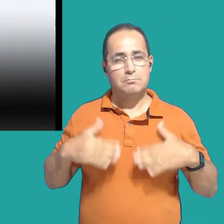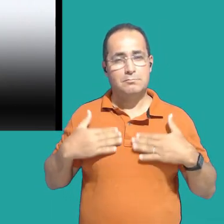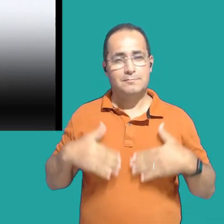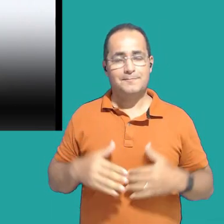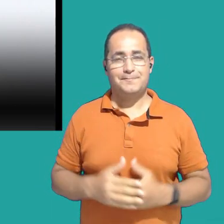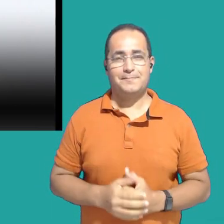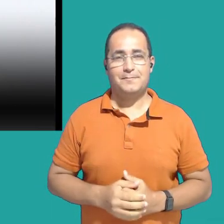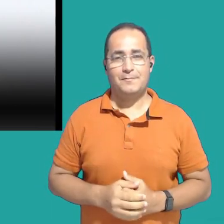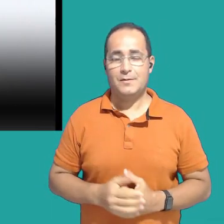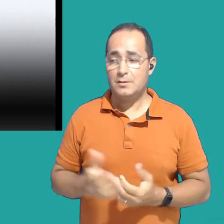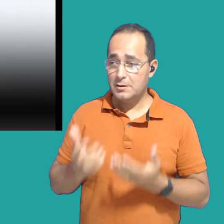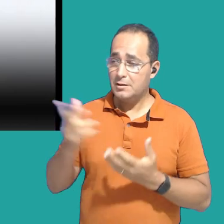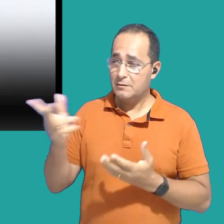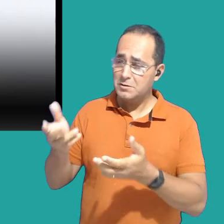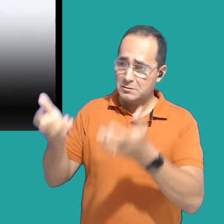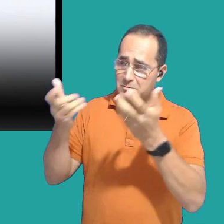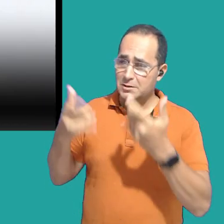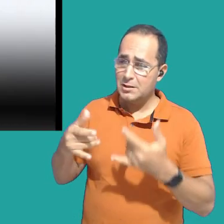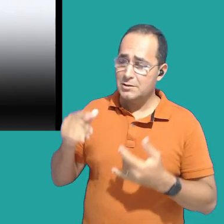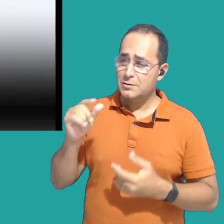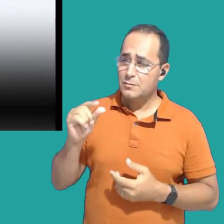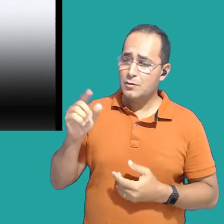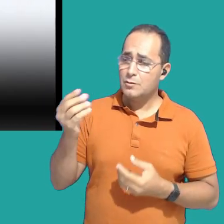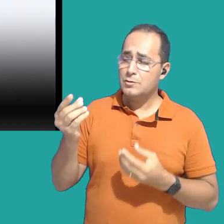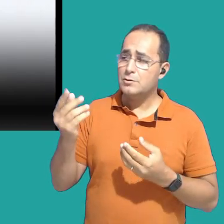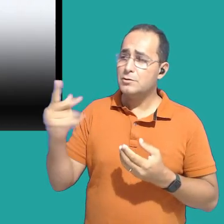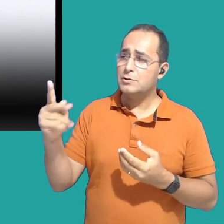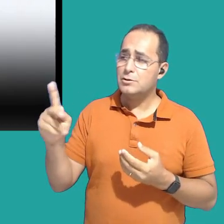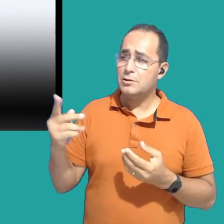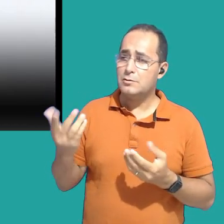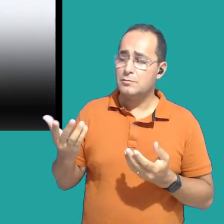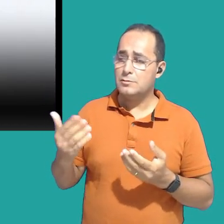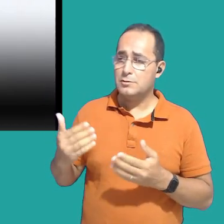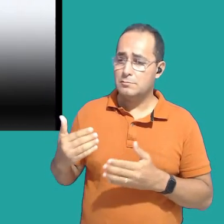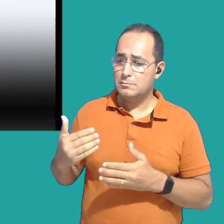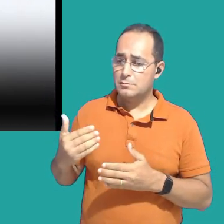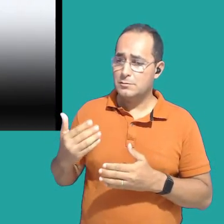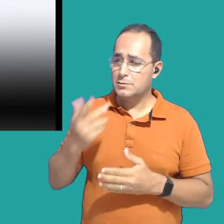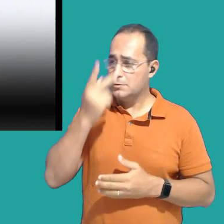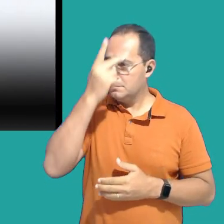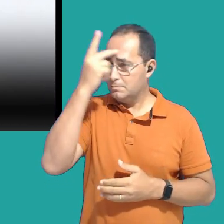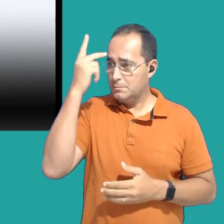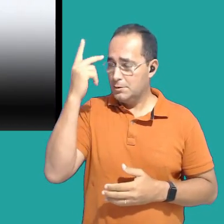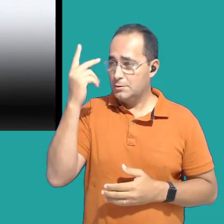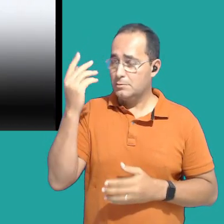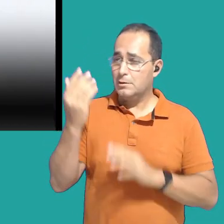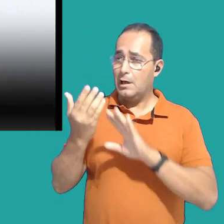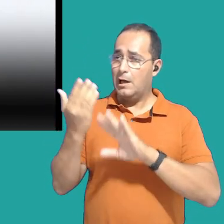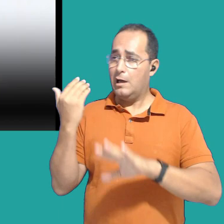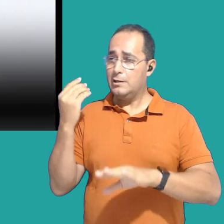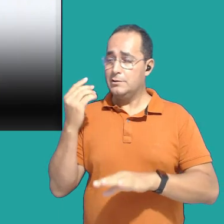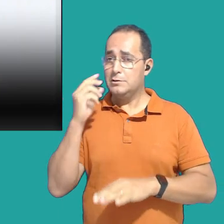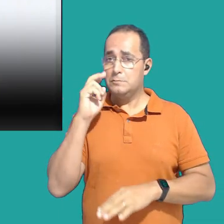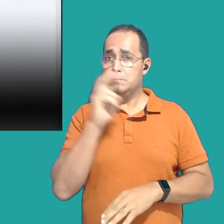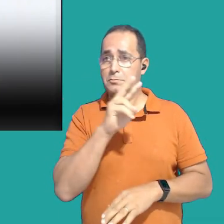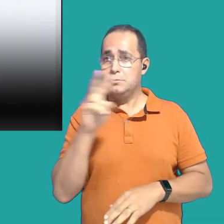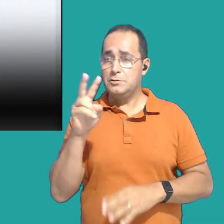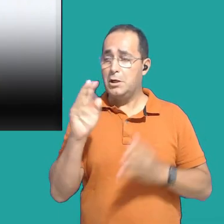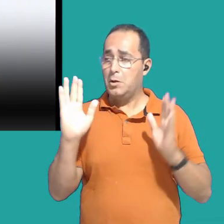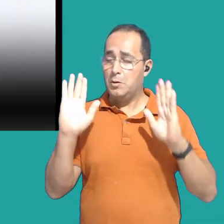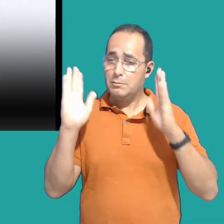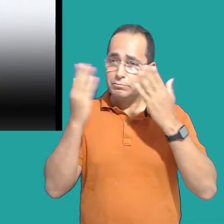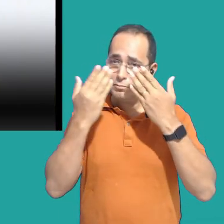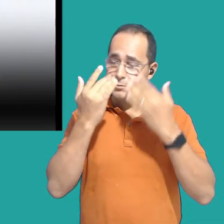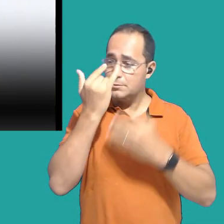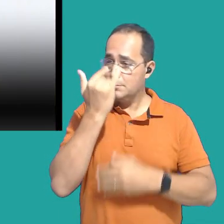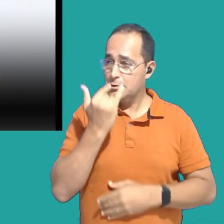tranquilas, né? Eu queria que você falasse um pouco sobre esse teu processo de transição, né? De pessoa que enxergava para